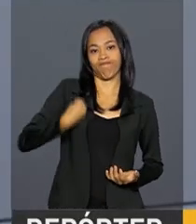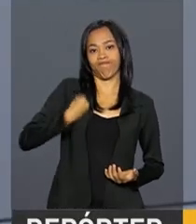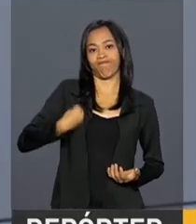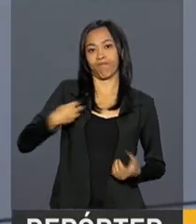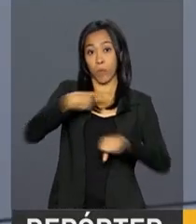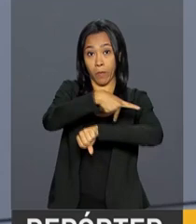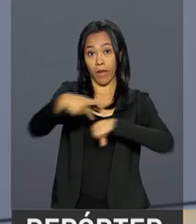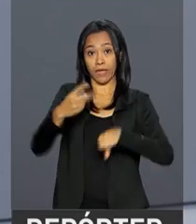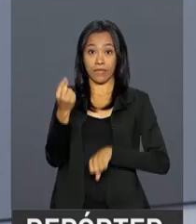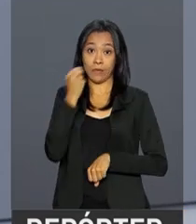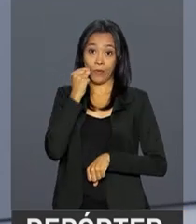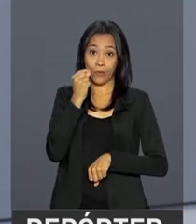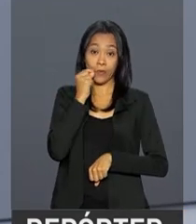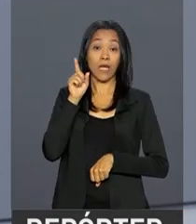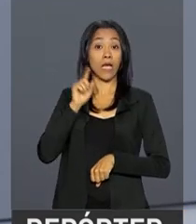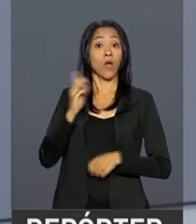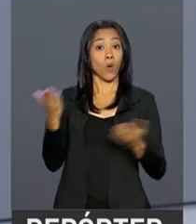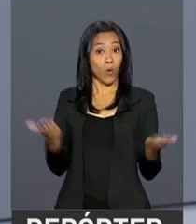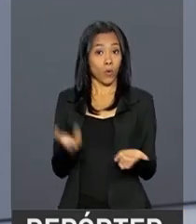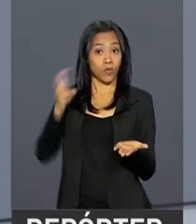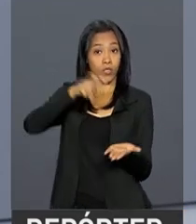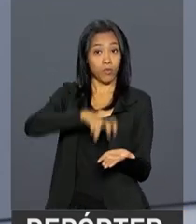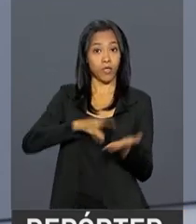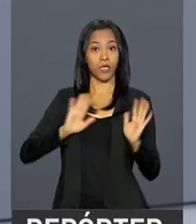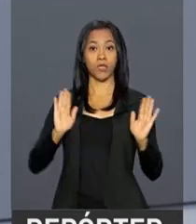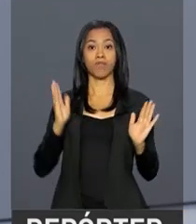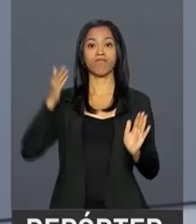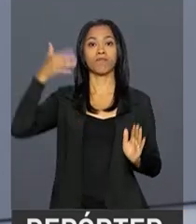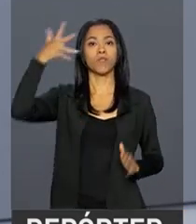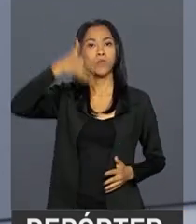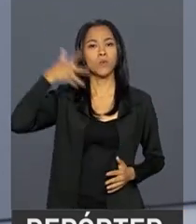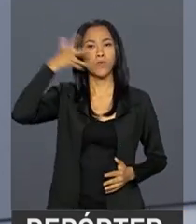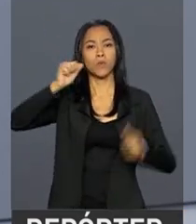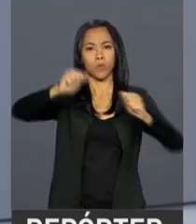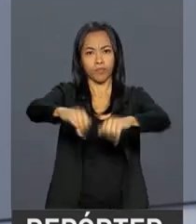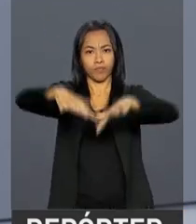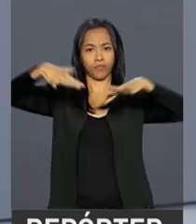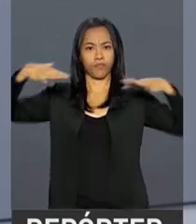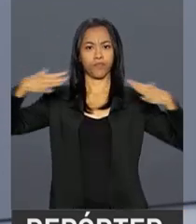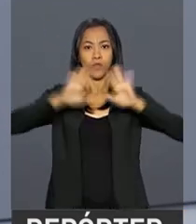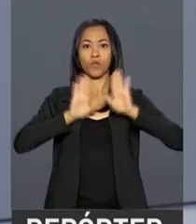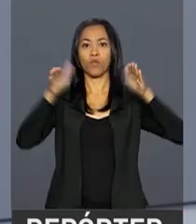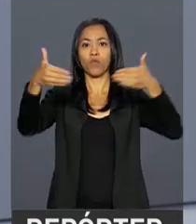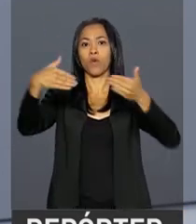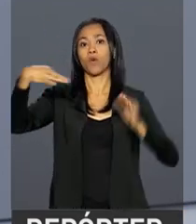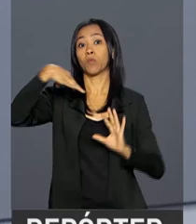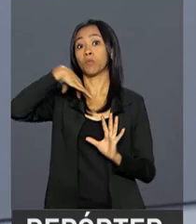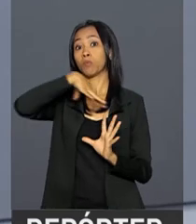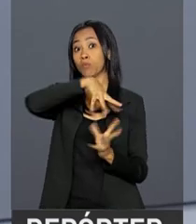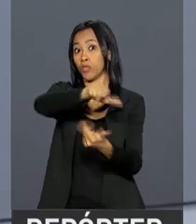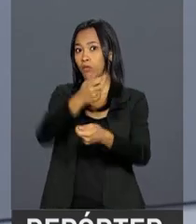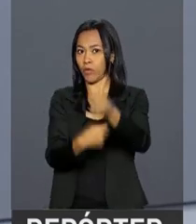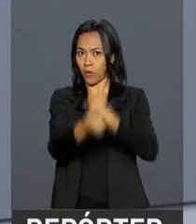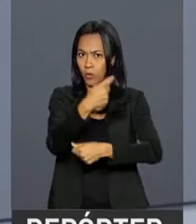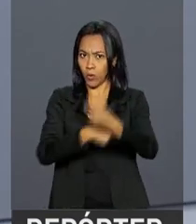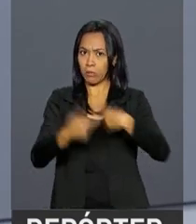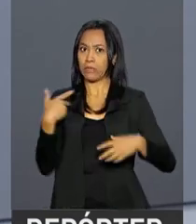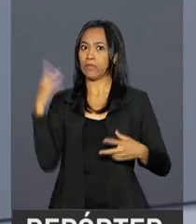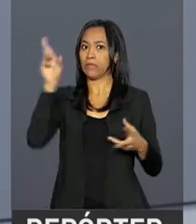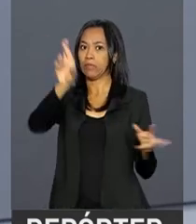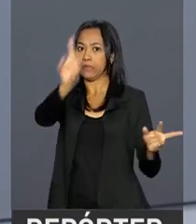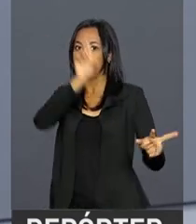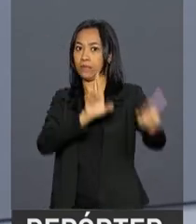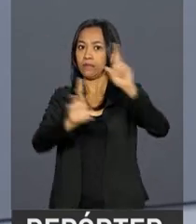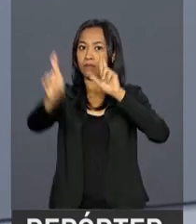Suíça. Agora pela manhã, ele discursou na sessão plenária do Fórum Mundial Econômico, o encontro que reúne as principais lideranças do